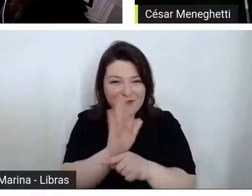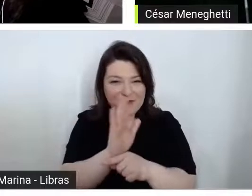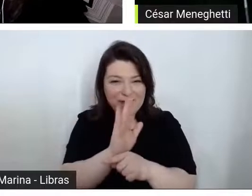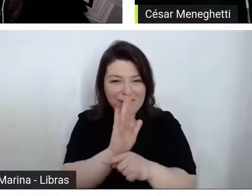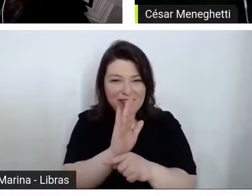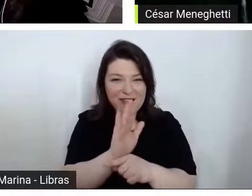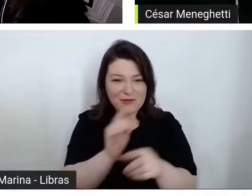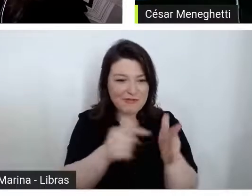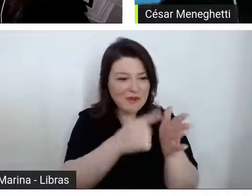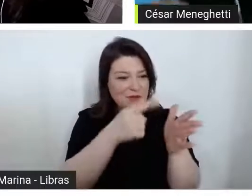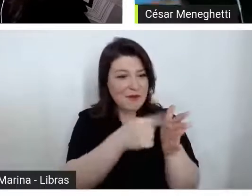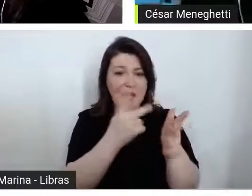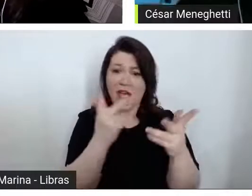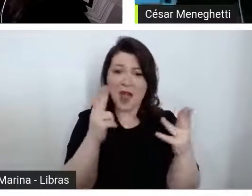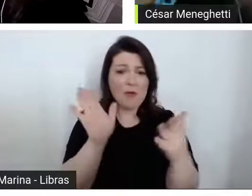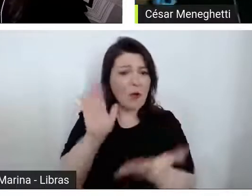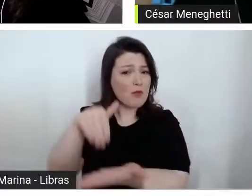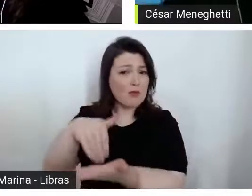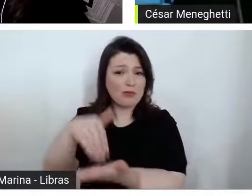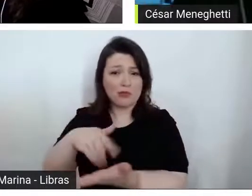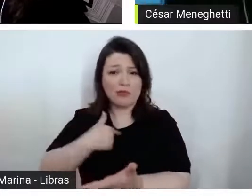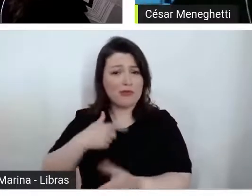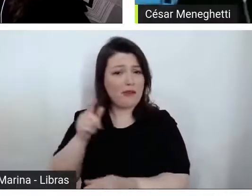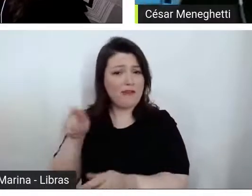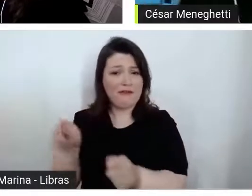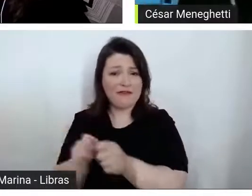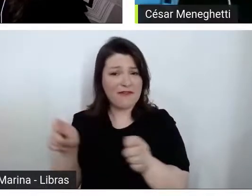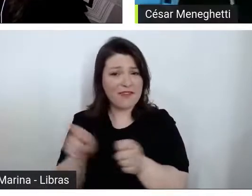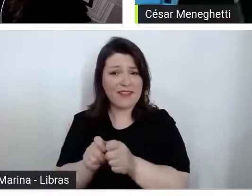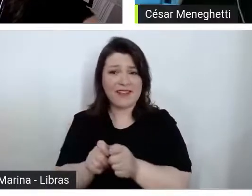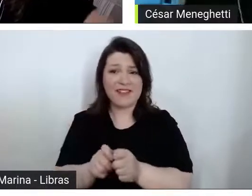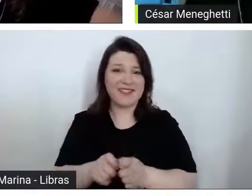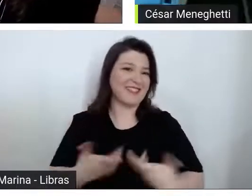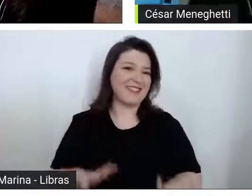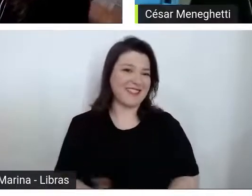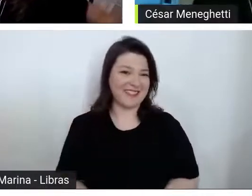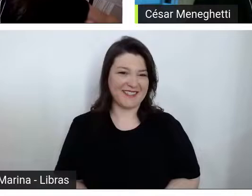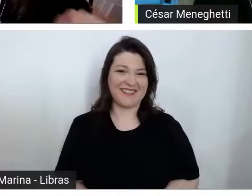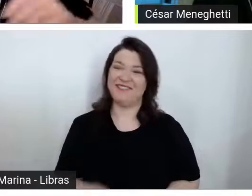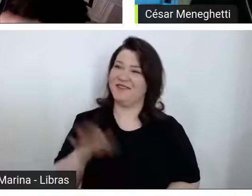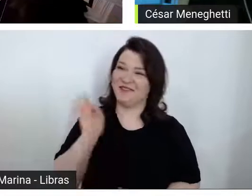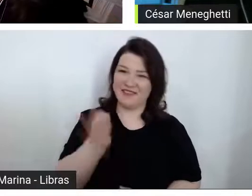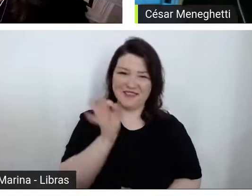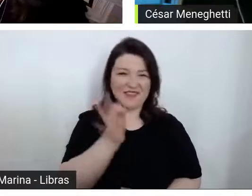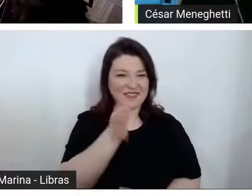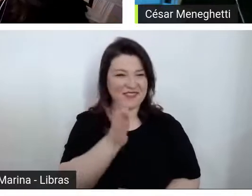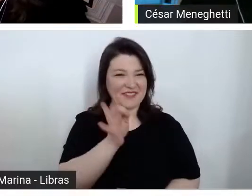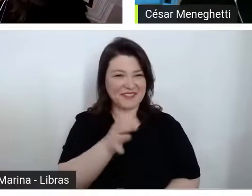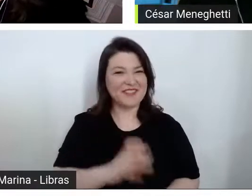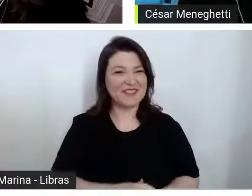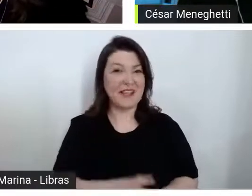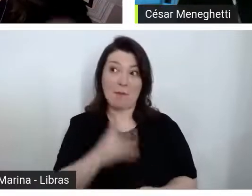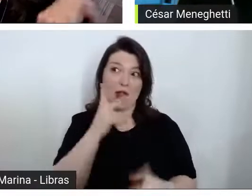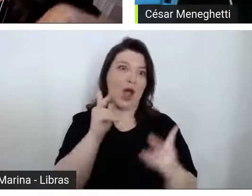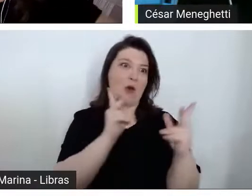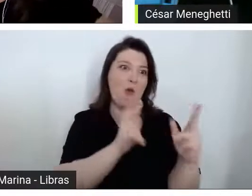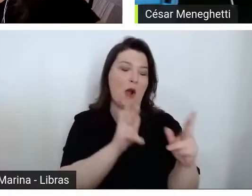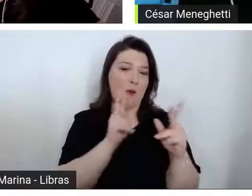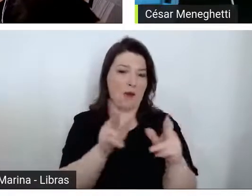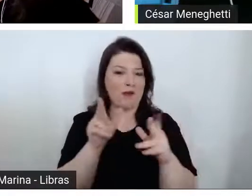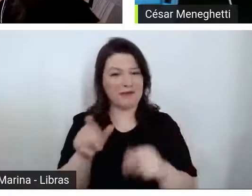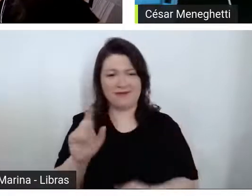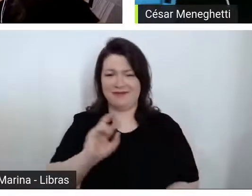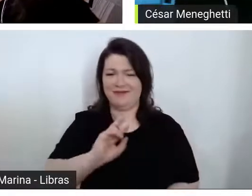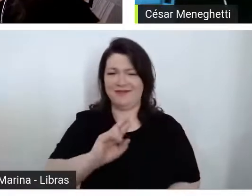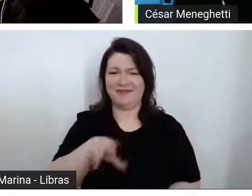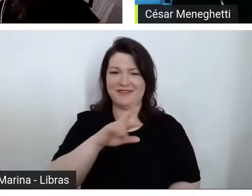agora, semana passada. Então, o cara faz sempre a mesma coisa. É verdade. Ah, não, não é a mesma coisa. Mas